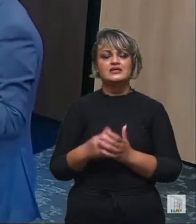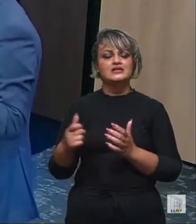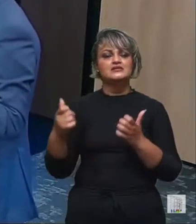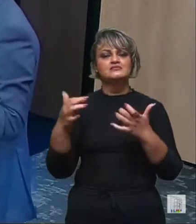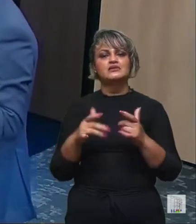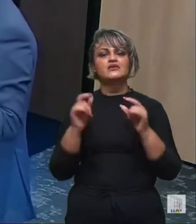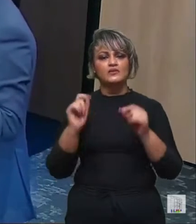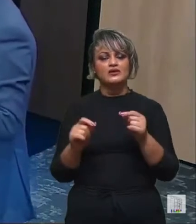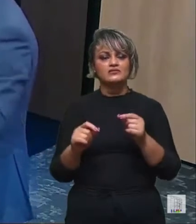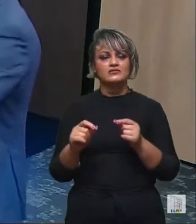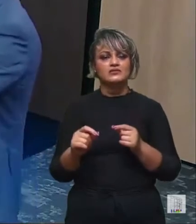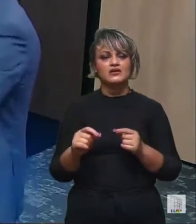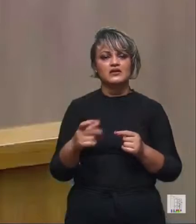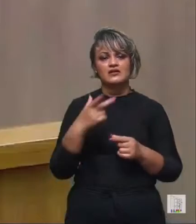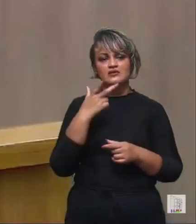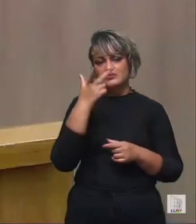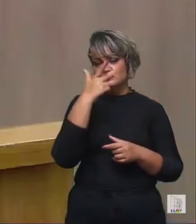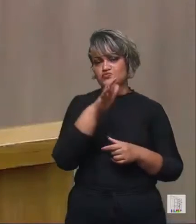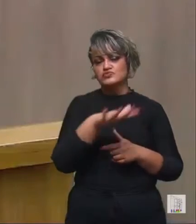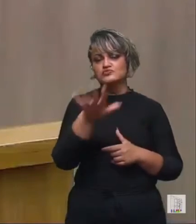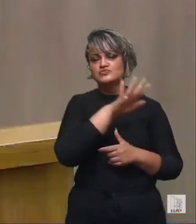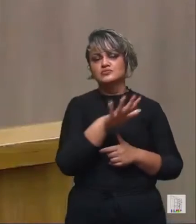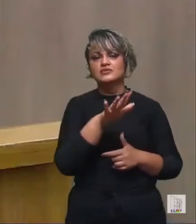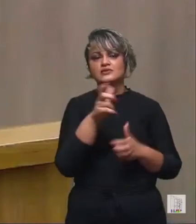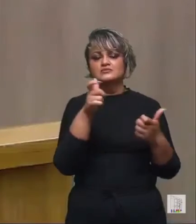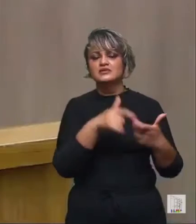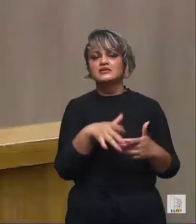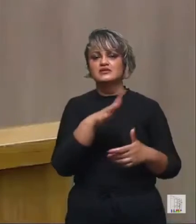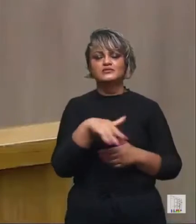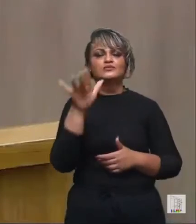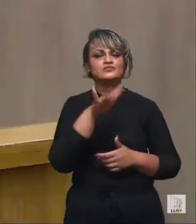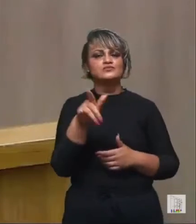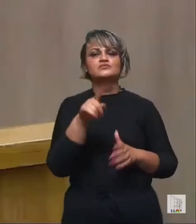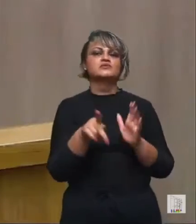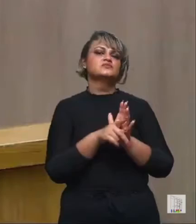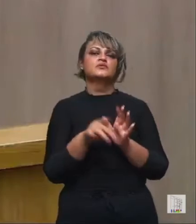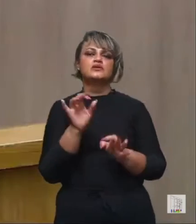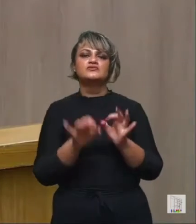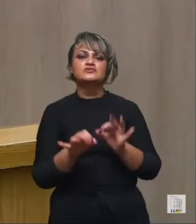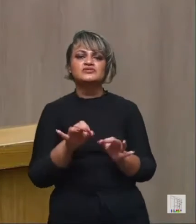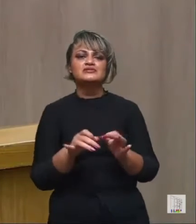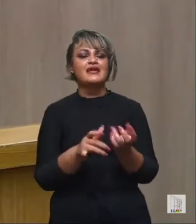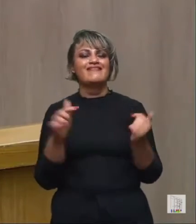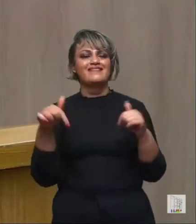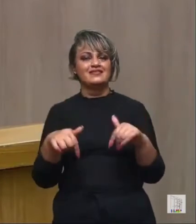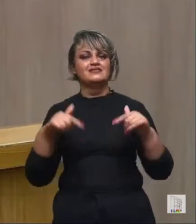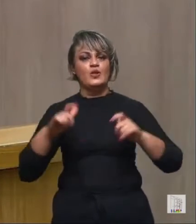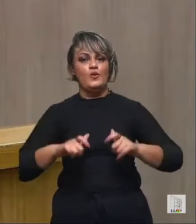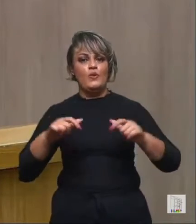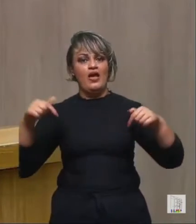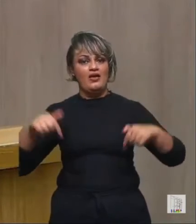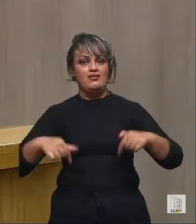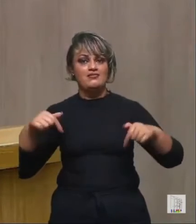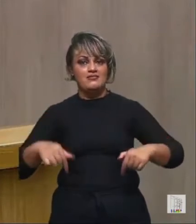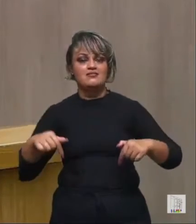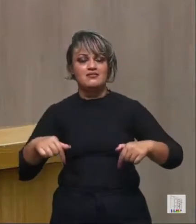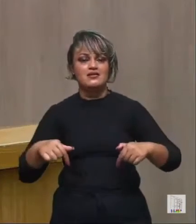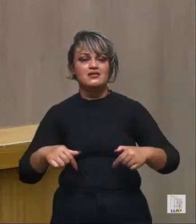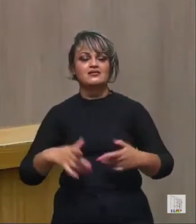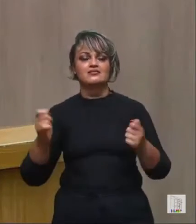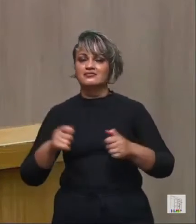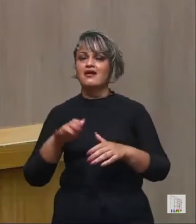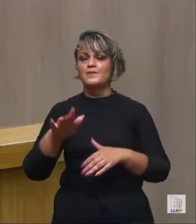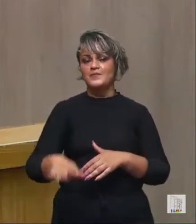que a todos, maioritariamente, que aqui são polícias e ligados à justiça, estes passos que nós estamos a dar, e vamos dar passos em